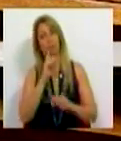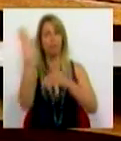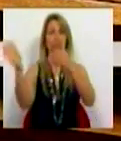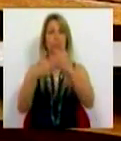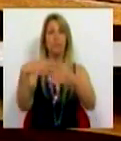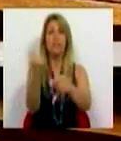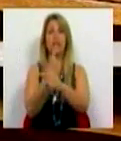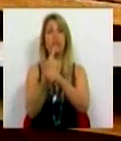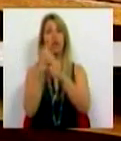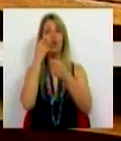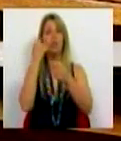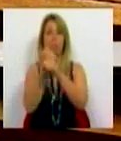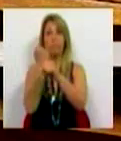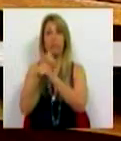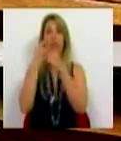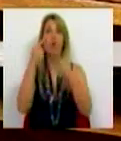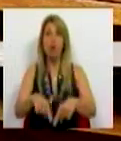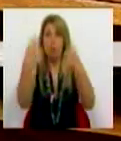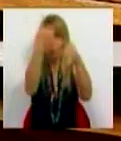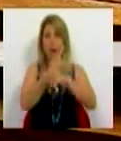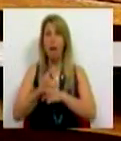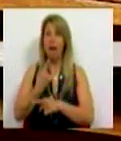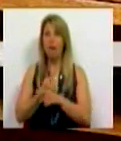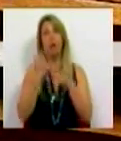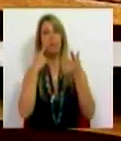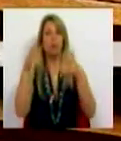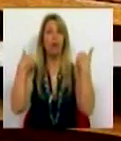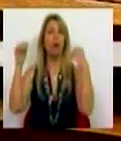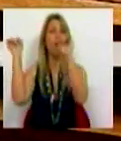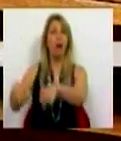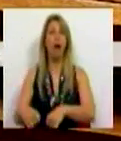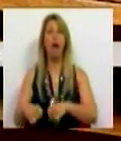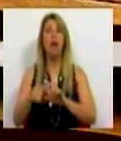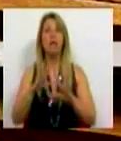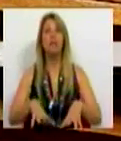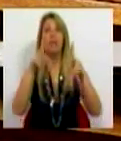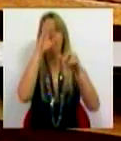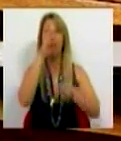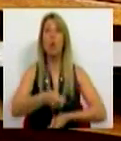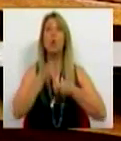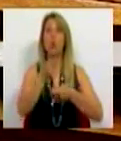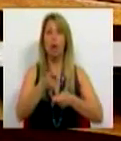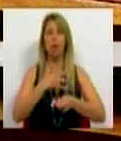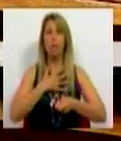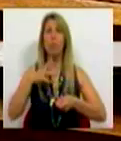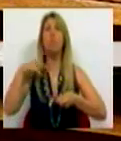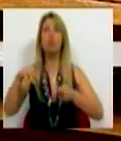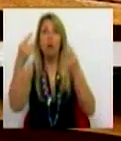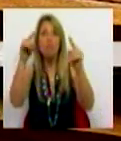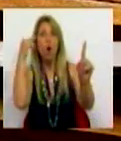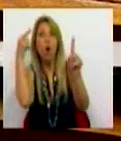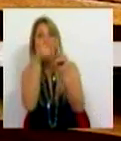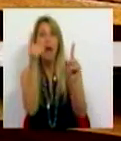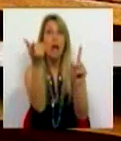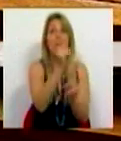públicos e abandonava o desenvolvimento rural. Não queremos um Portugal centrado em Lisboa, em que o resto